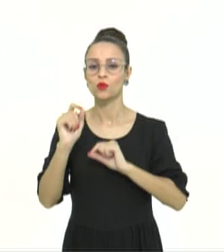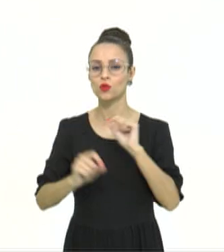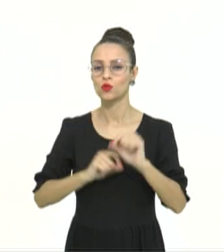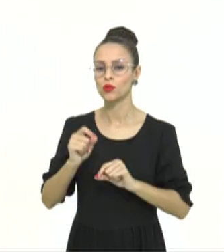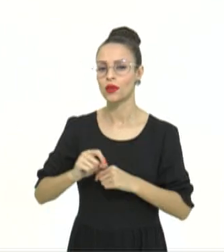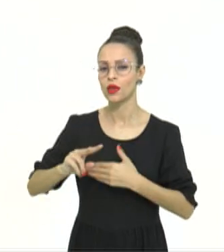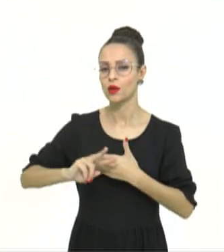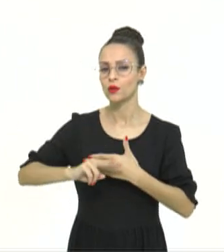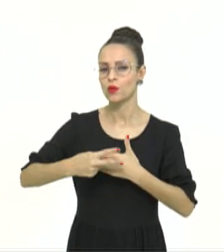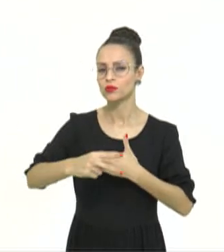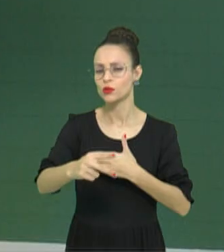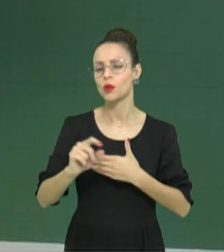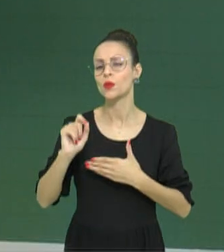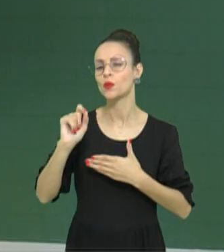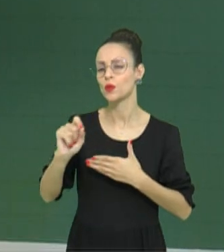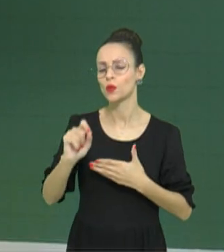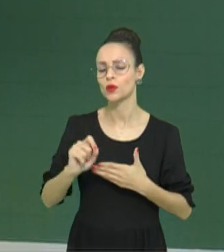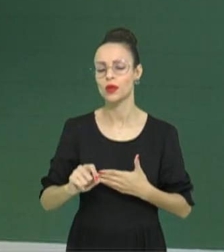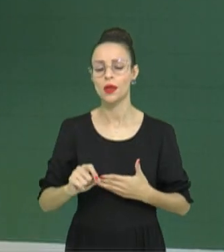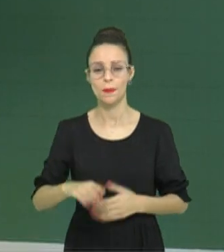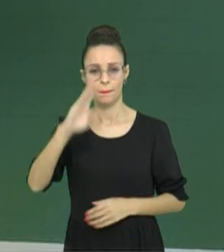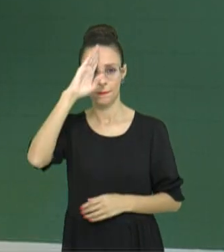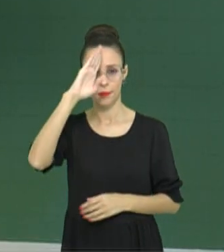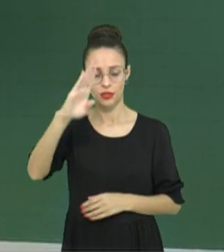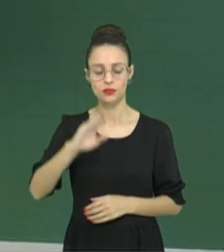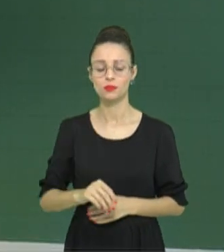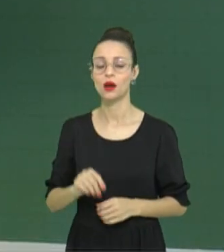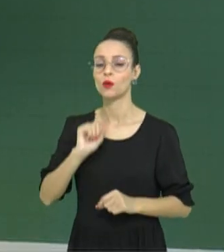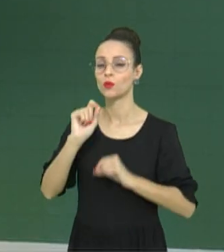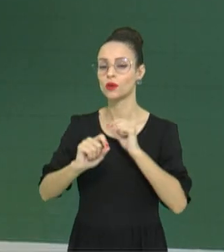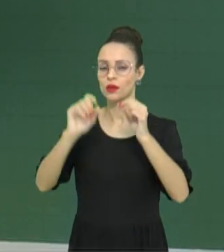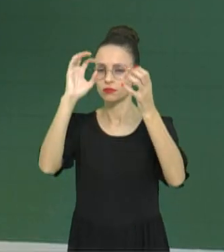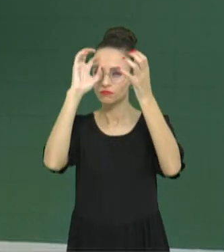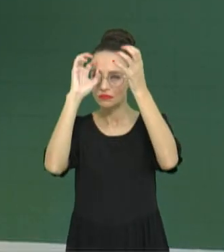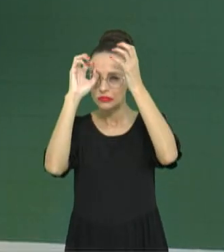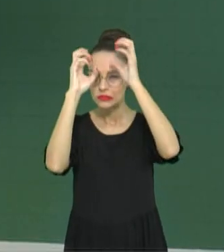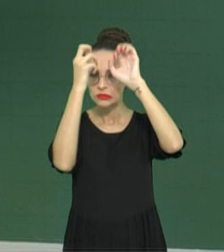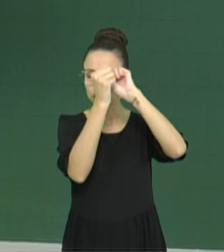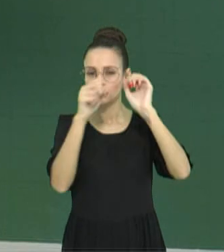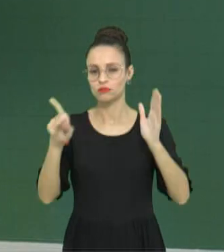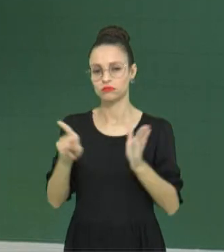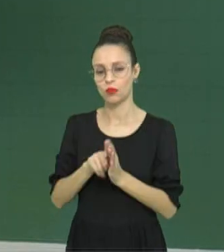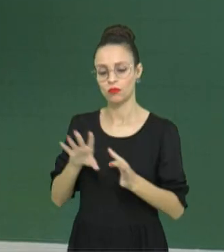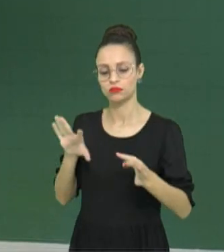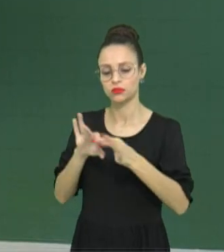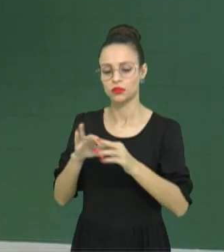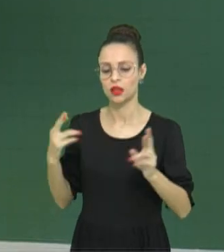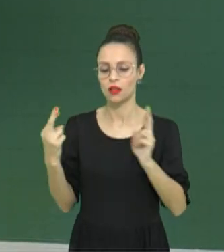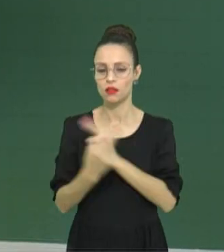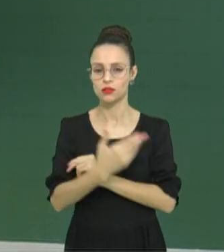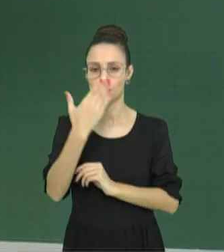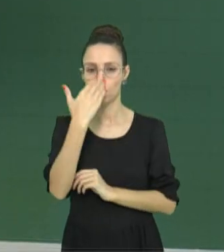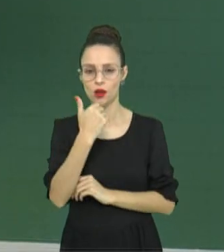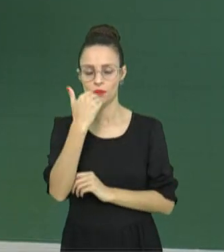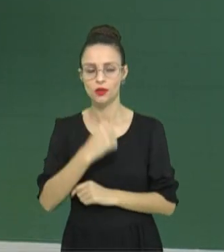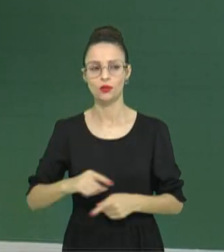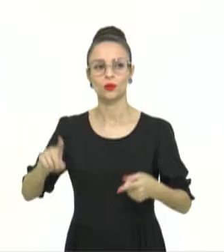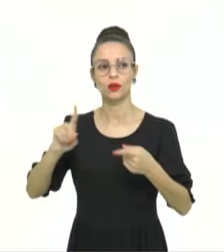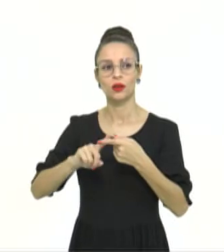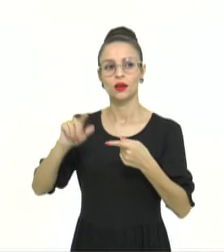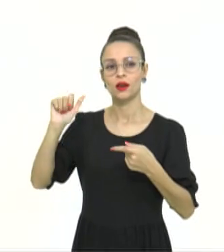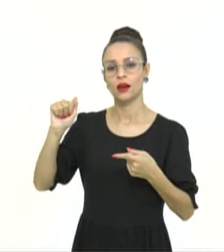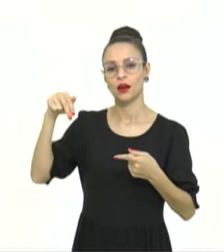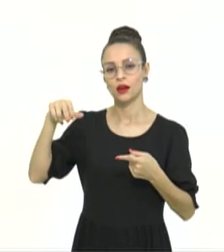dessas consequências. E a principal que a gente vai falar são aí os distúrbios alimentares. Nós vamos falar sobre a anorexia,